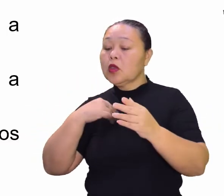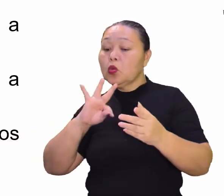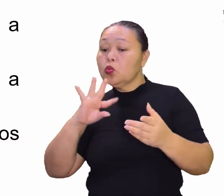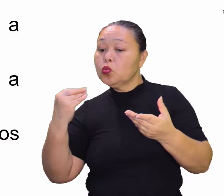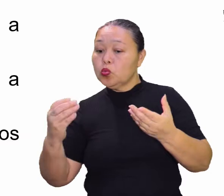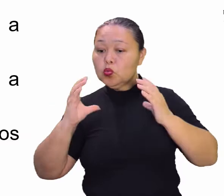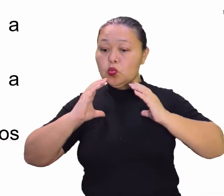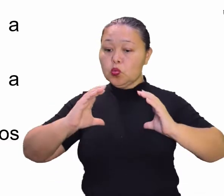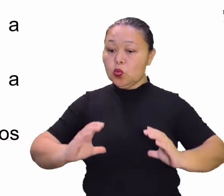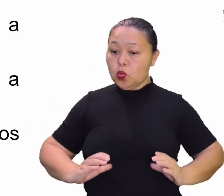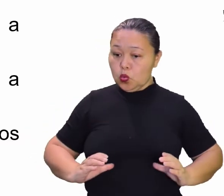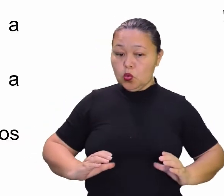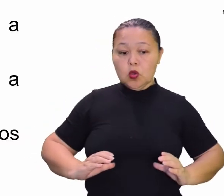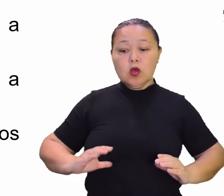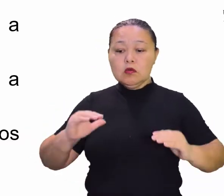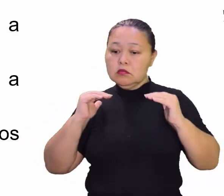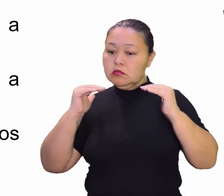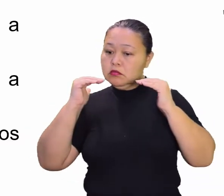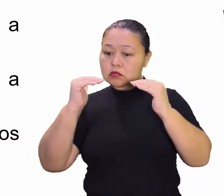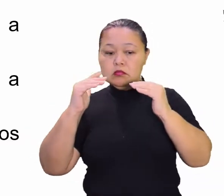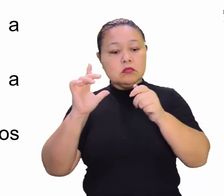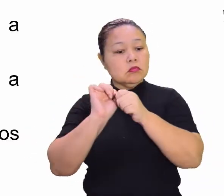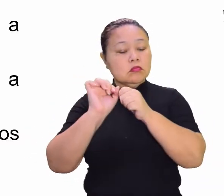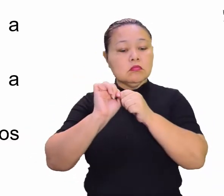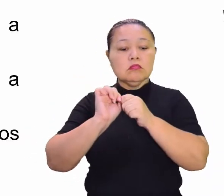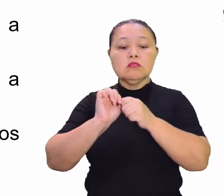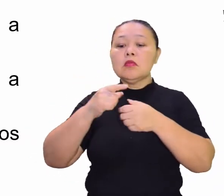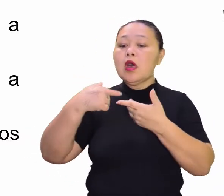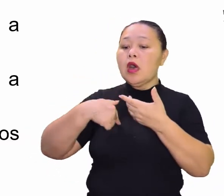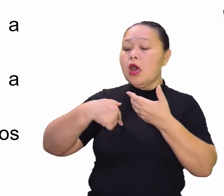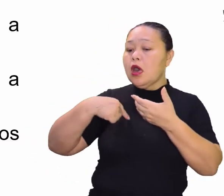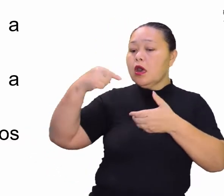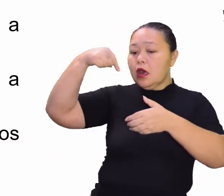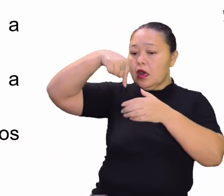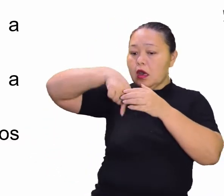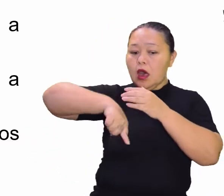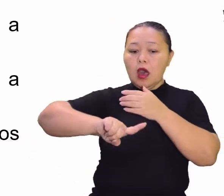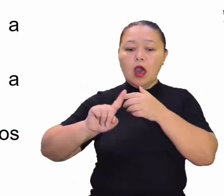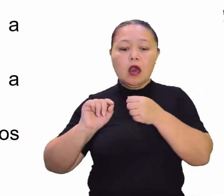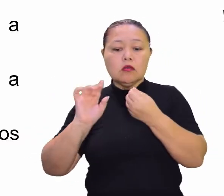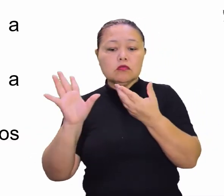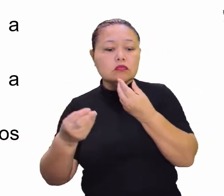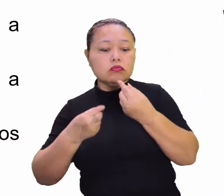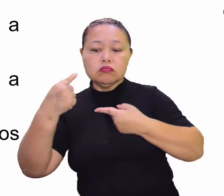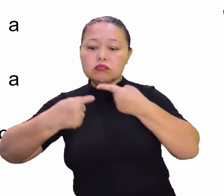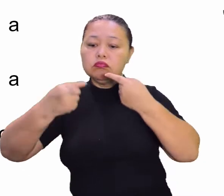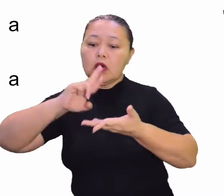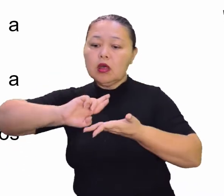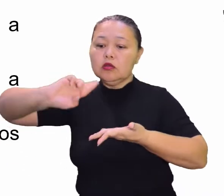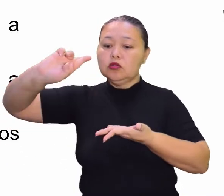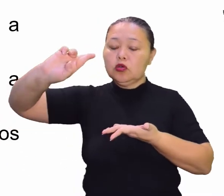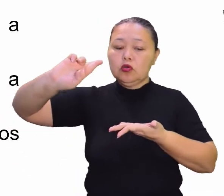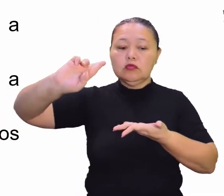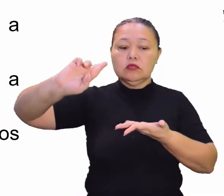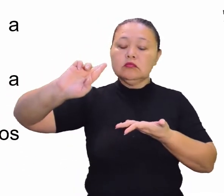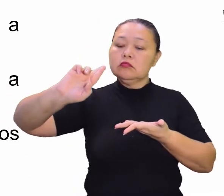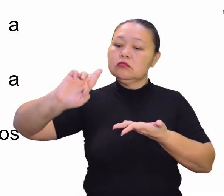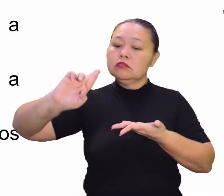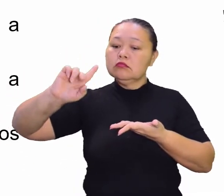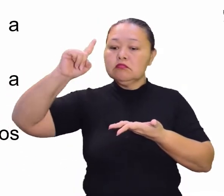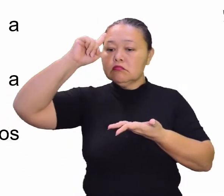da cidadania. Ou letra E. Fundamentalista, que engendrava conflitos